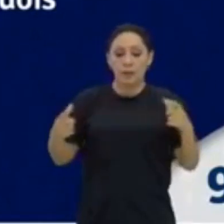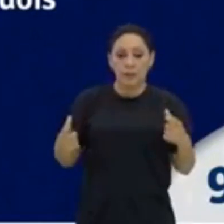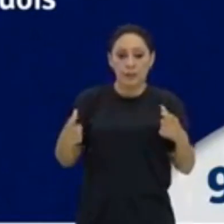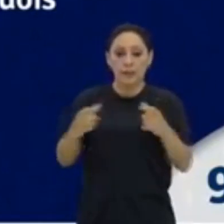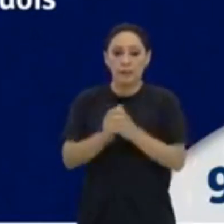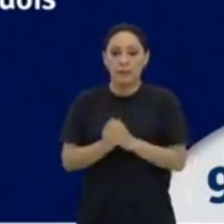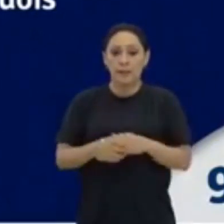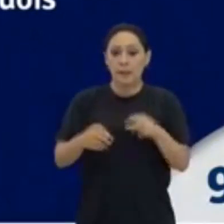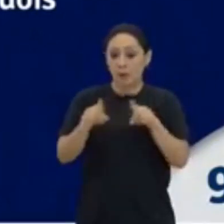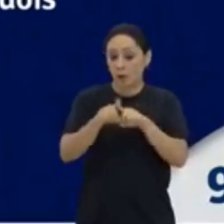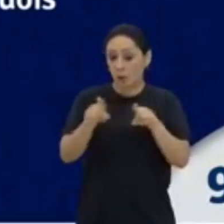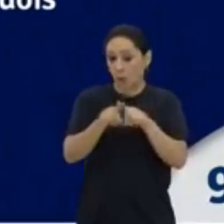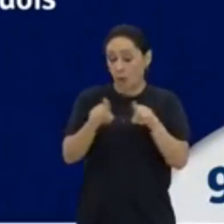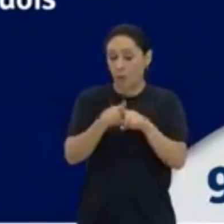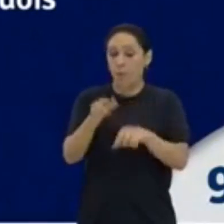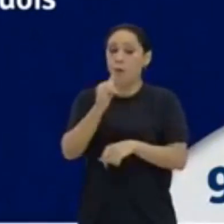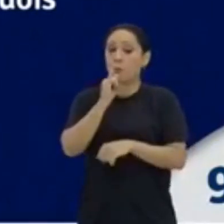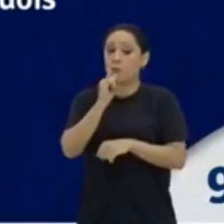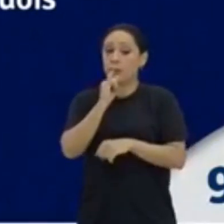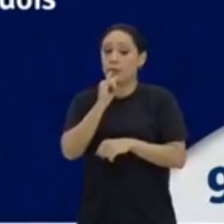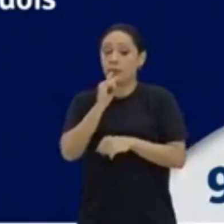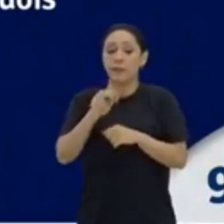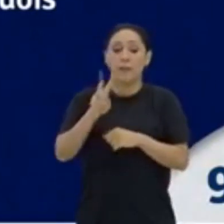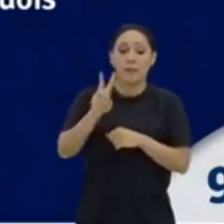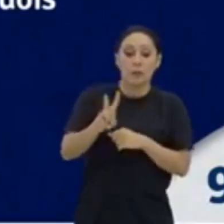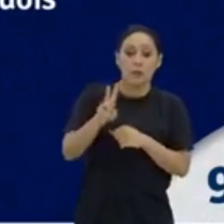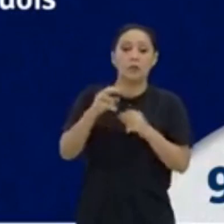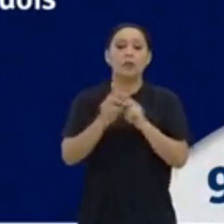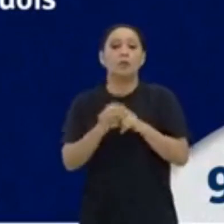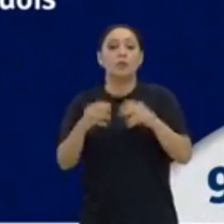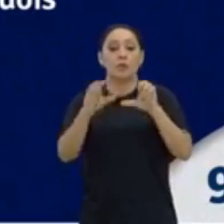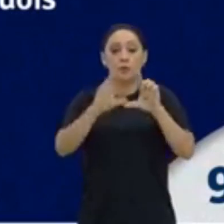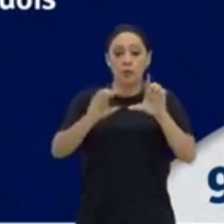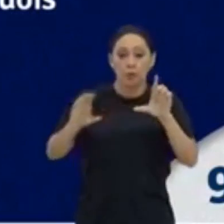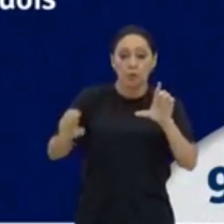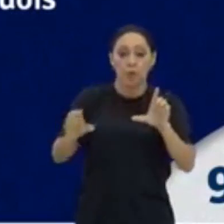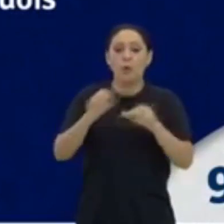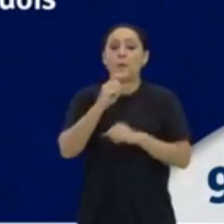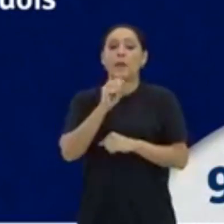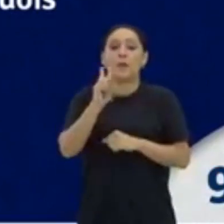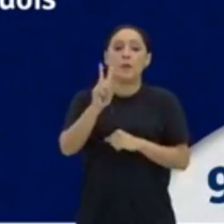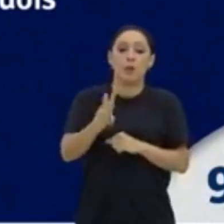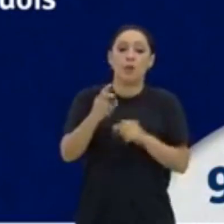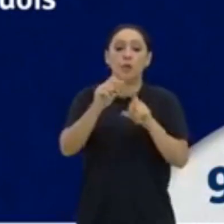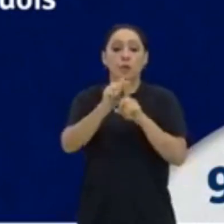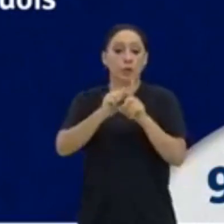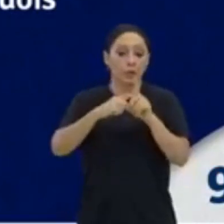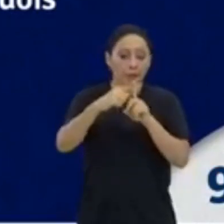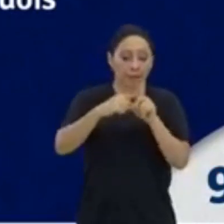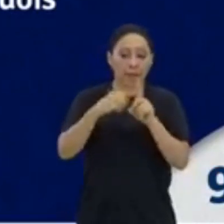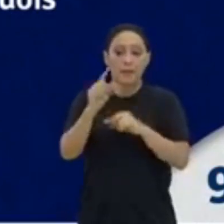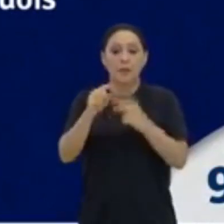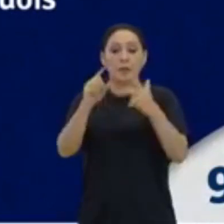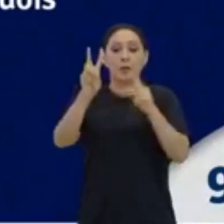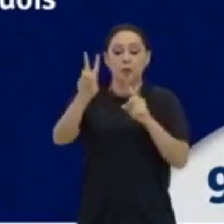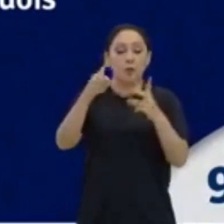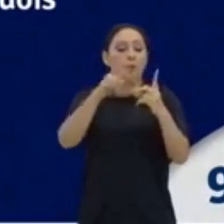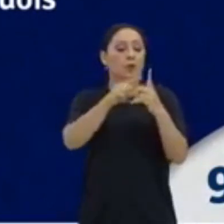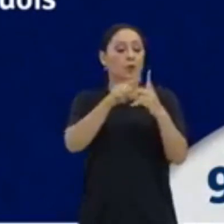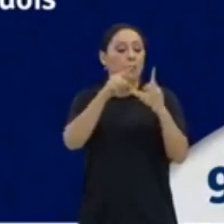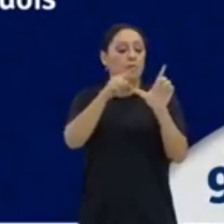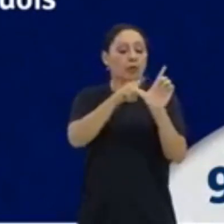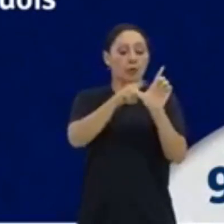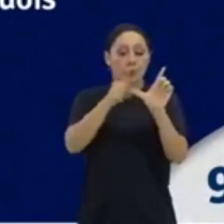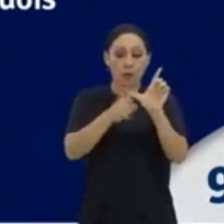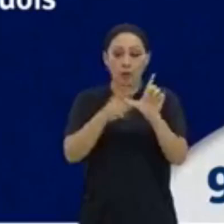mesma espécie, hein? Como, por exemplo, dois comprimentos, duas massas, dois volumes, duas áreas, duas temperaturas, dois ângulos, dois intervalos